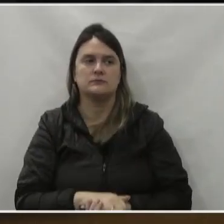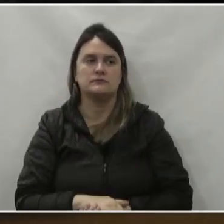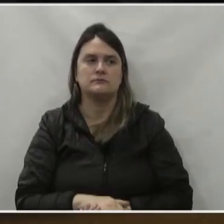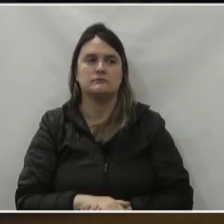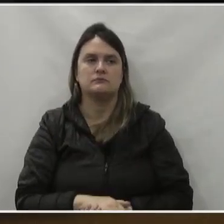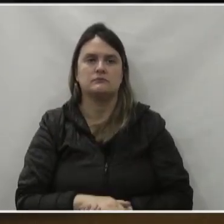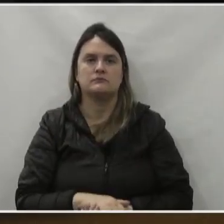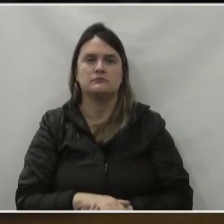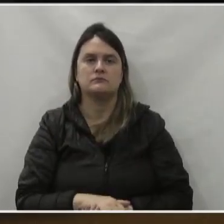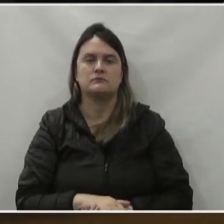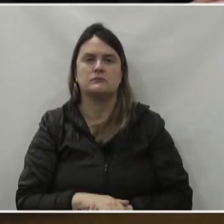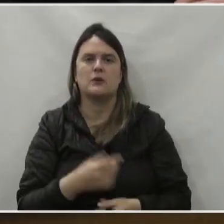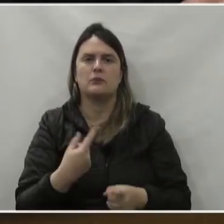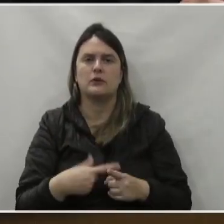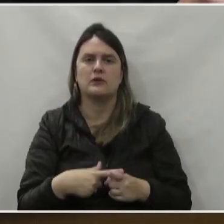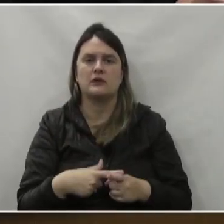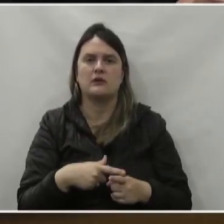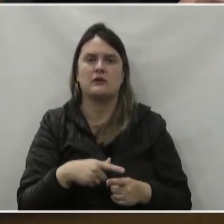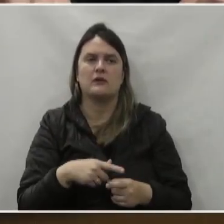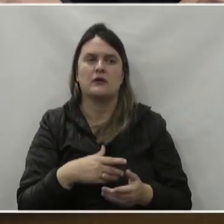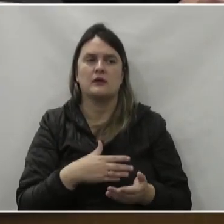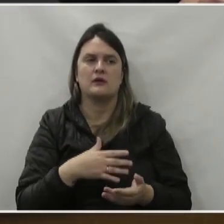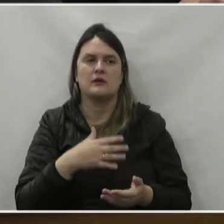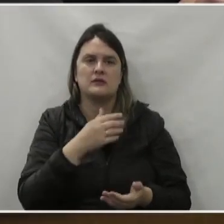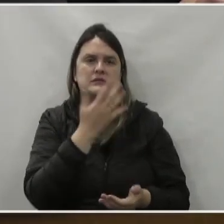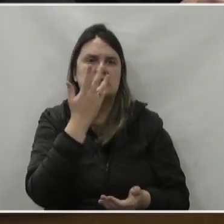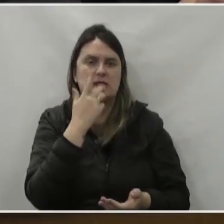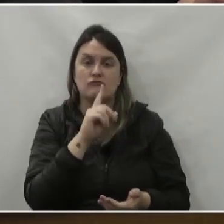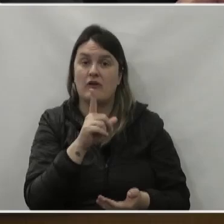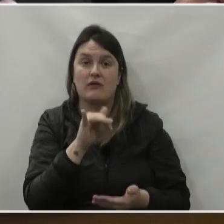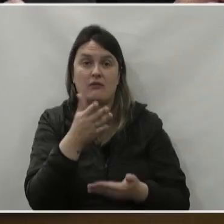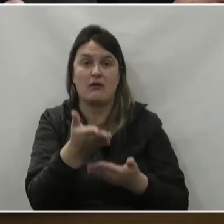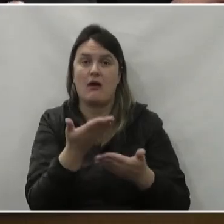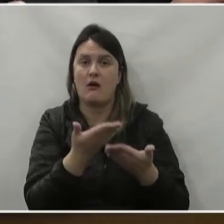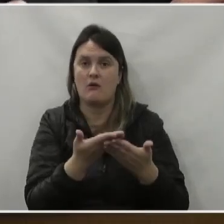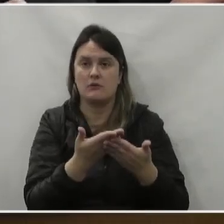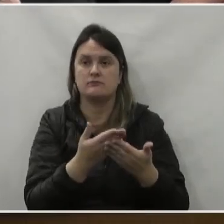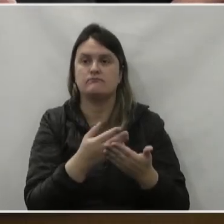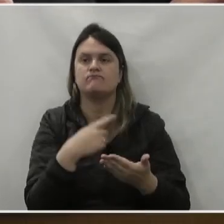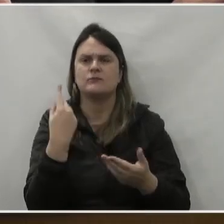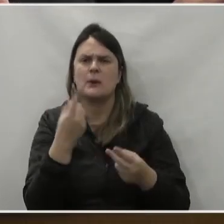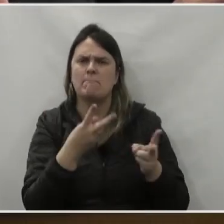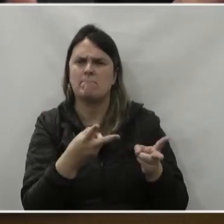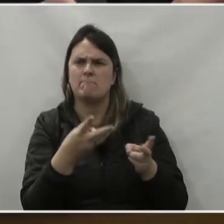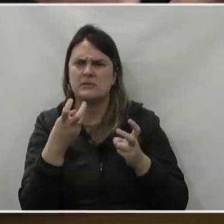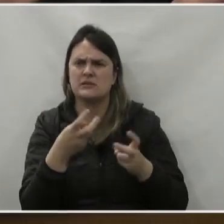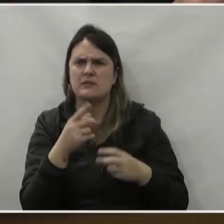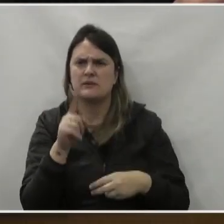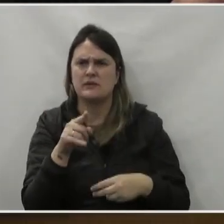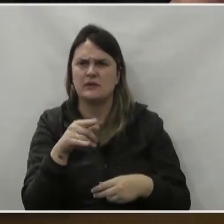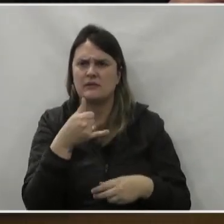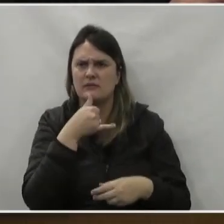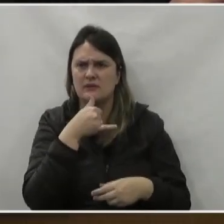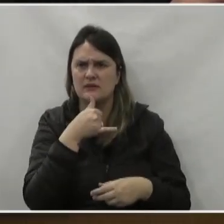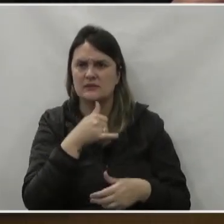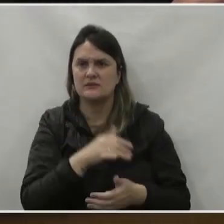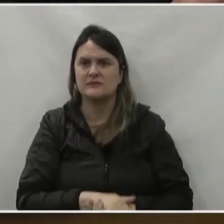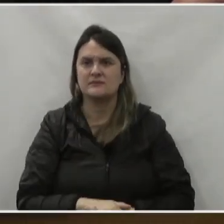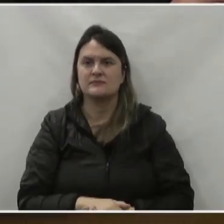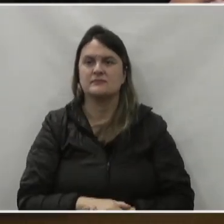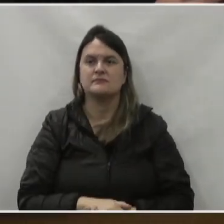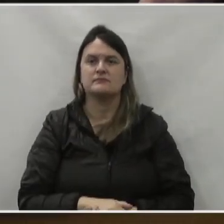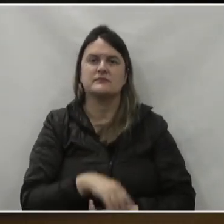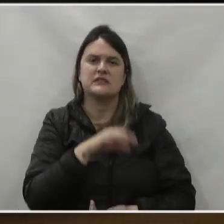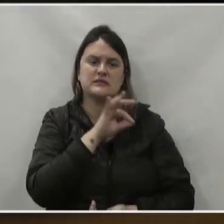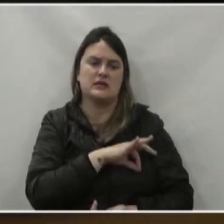aprender o começo de vida de cada um. Então, isso que está acontecendo para a gente é lamentável mesmo. Então, é um